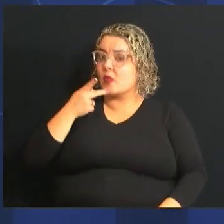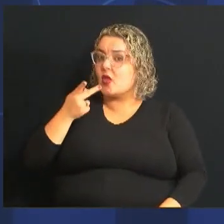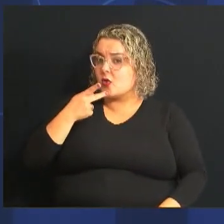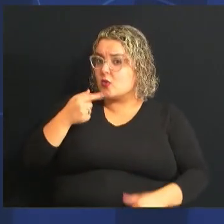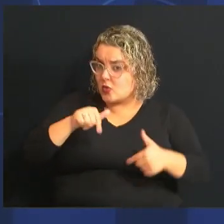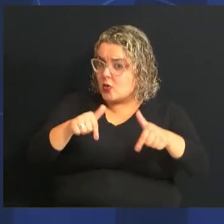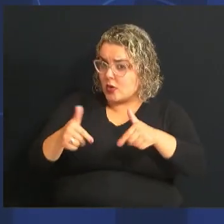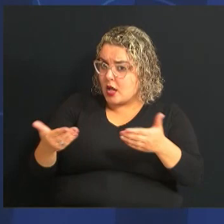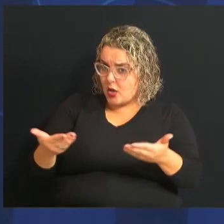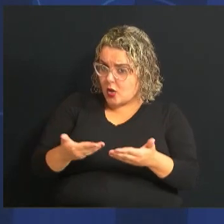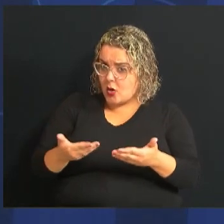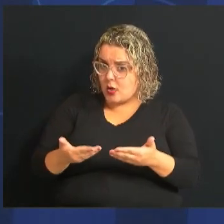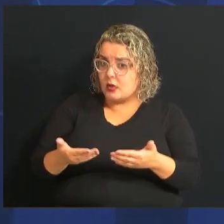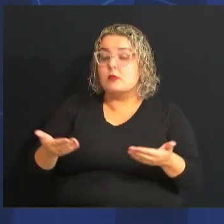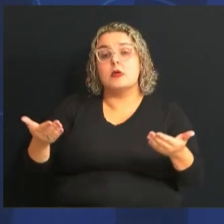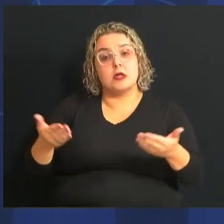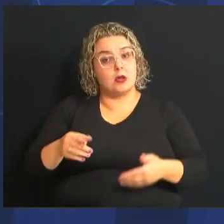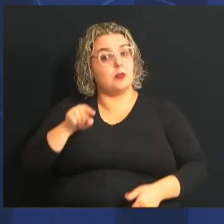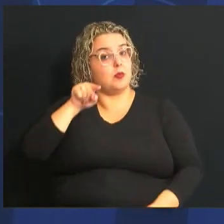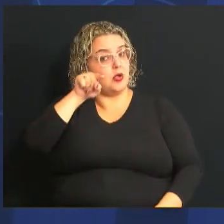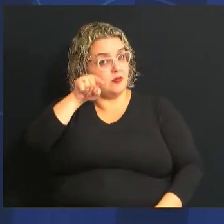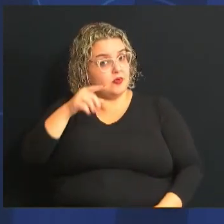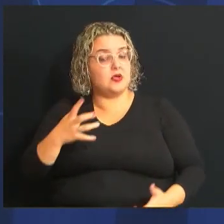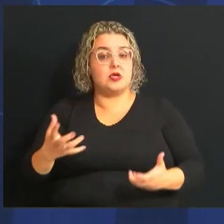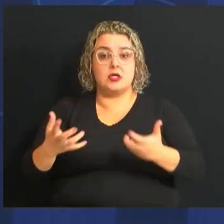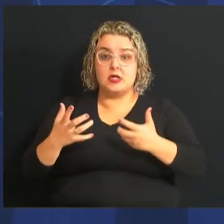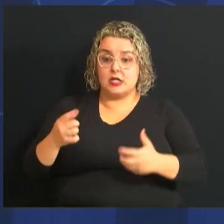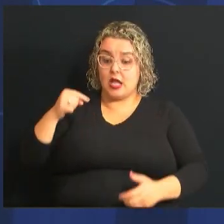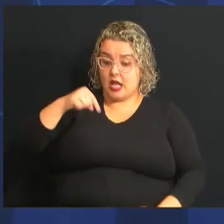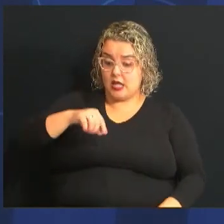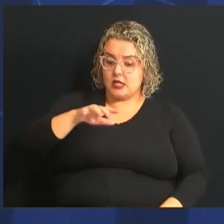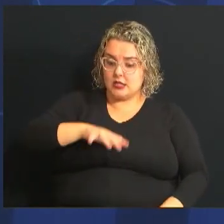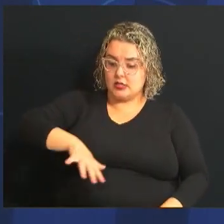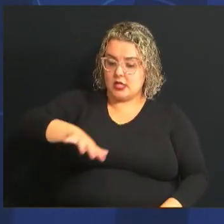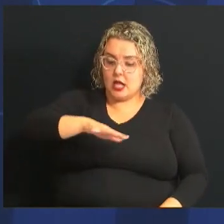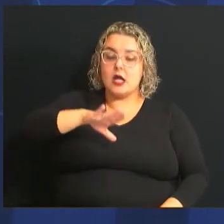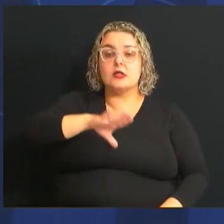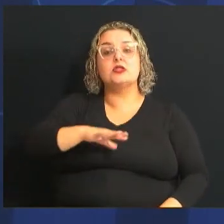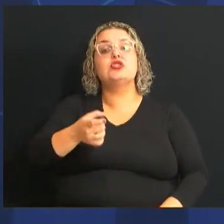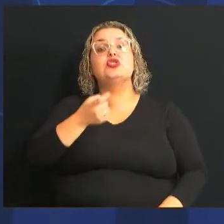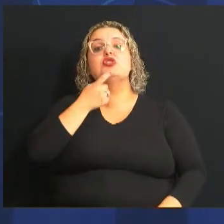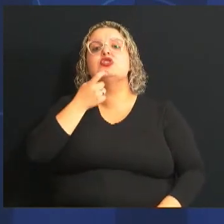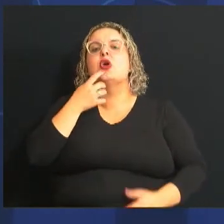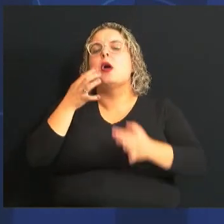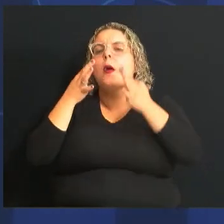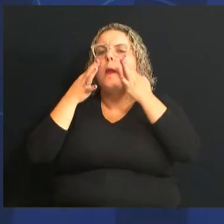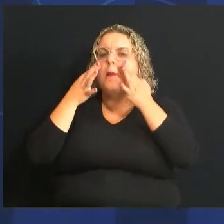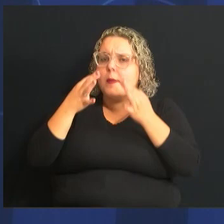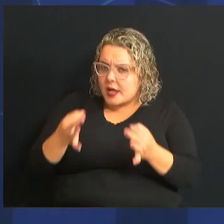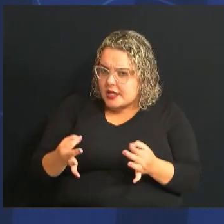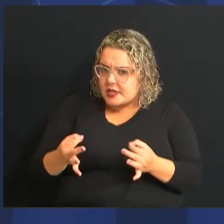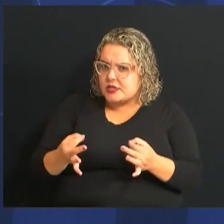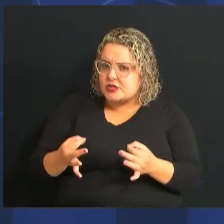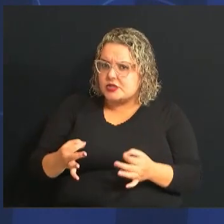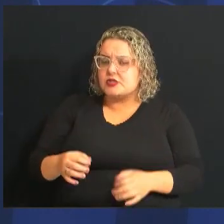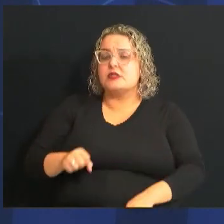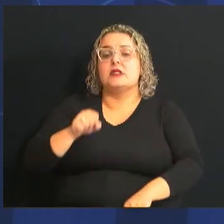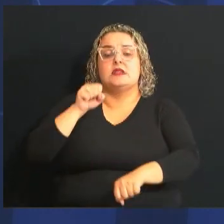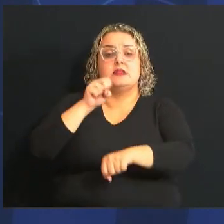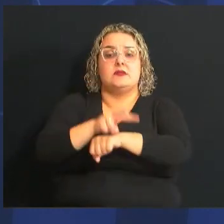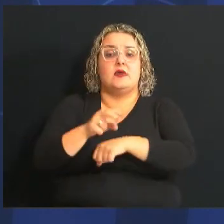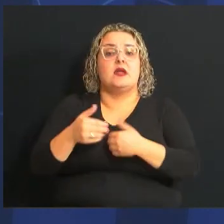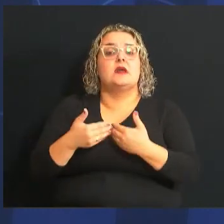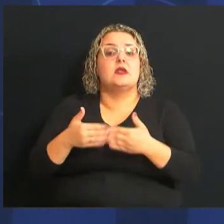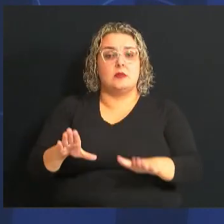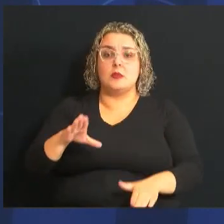emprego agora, mas agora é para você que quer aqui na região de Campinas, preste atenção nas vagas disponíveis para a